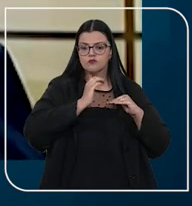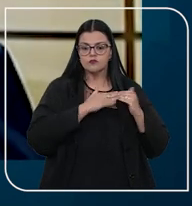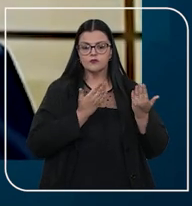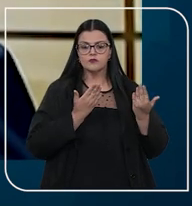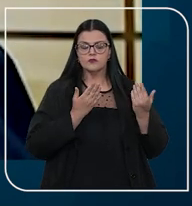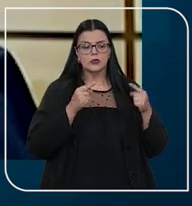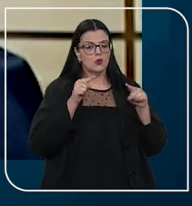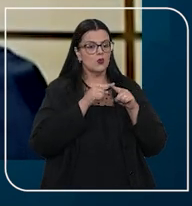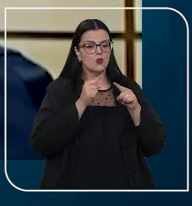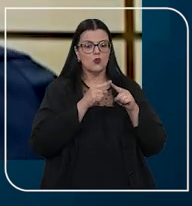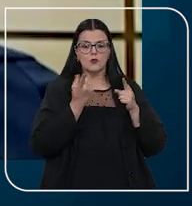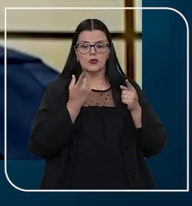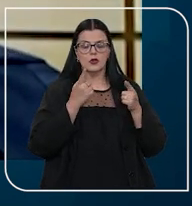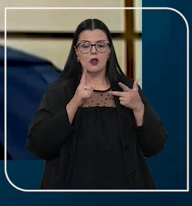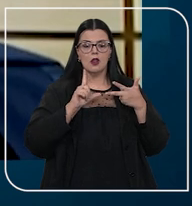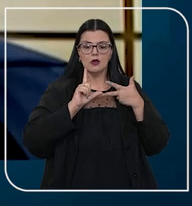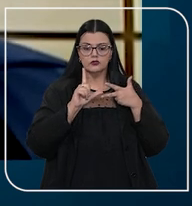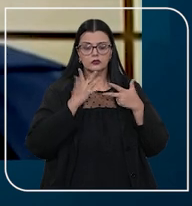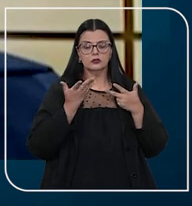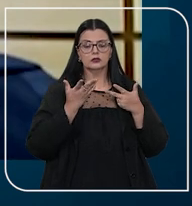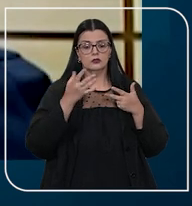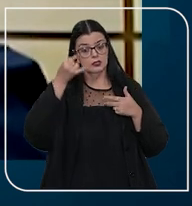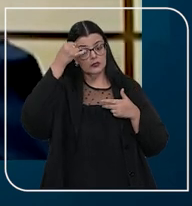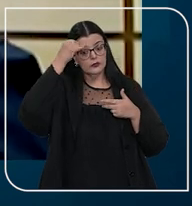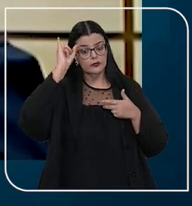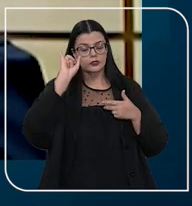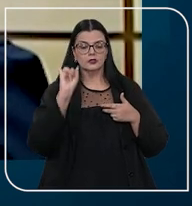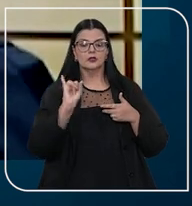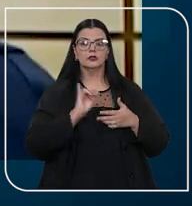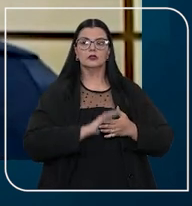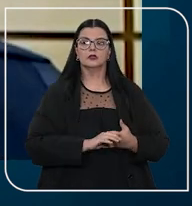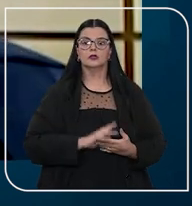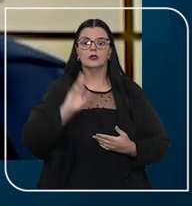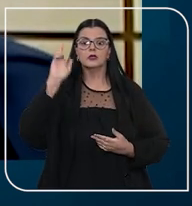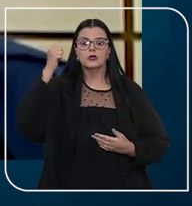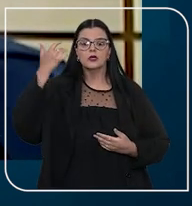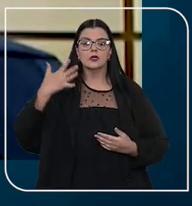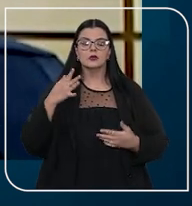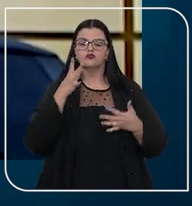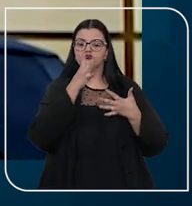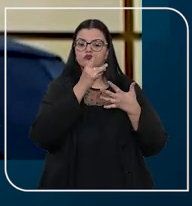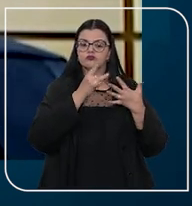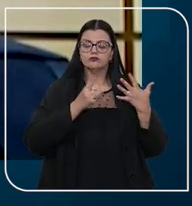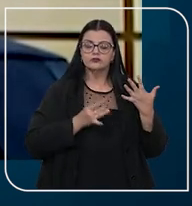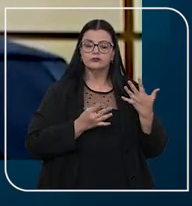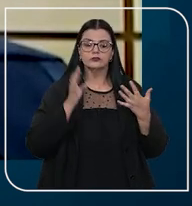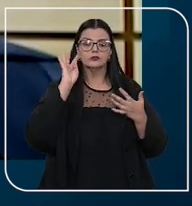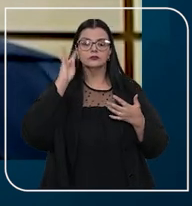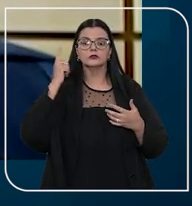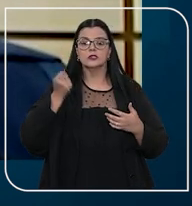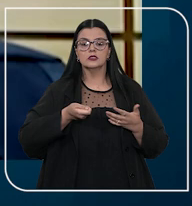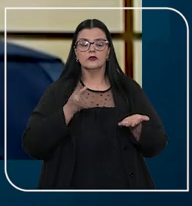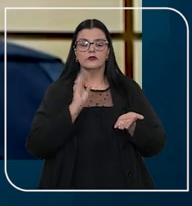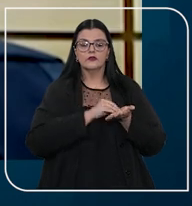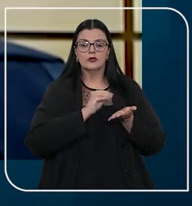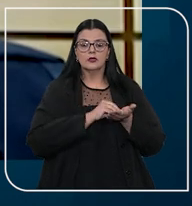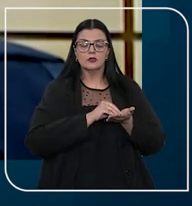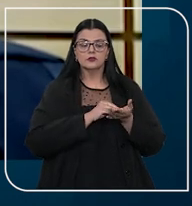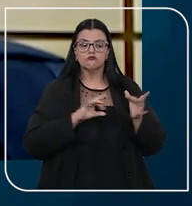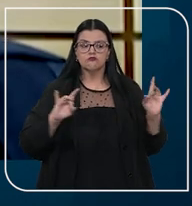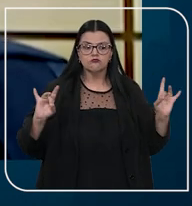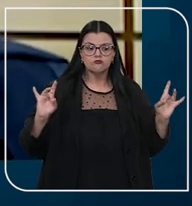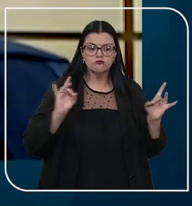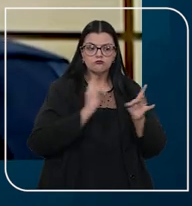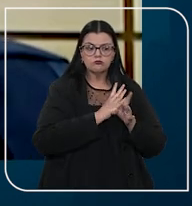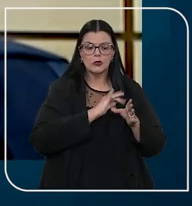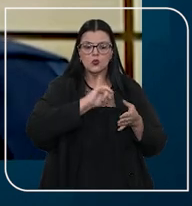não é compatível com aquela que o legislador buscou evitar. De acordo com o relator, para rever os fundamentos da decisão quanto à falta de